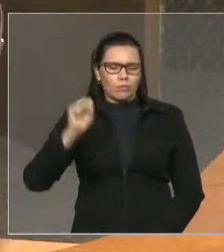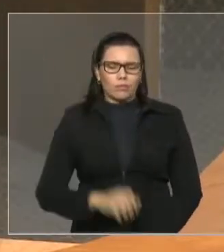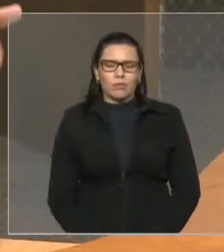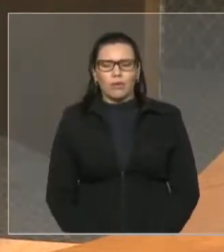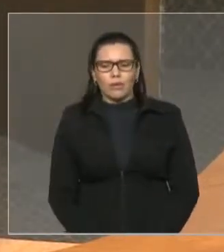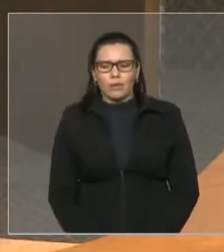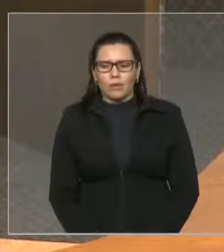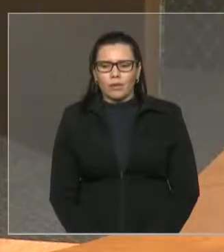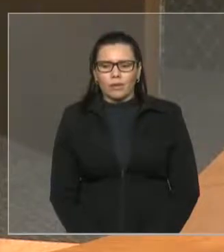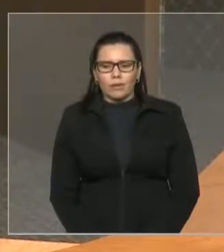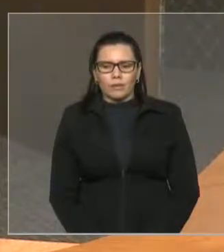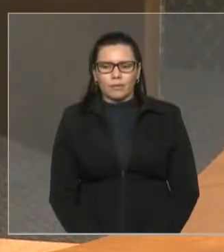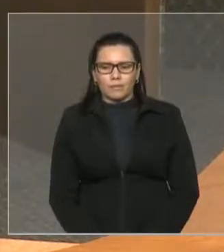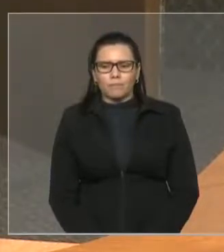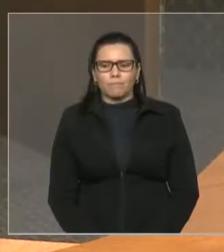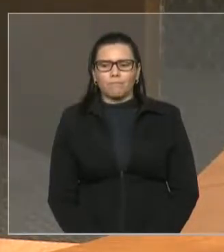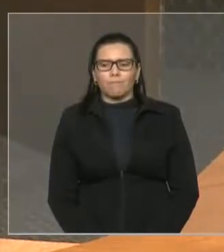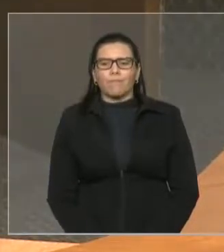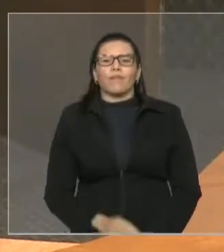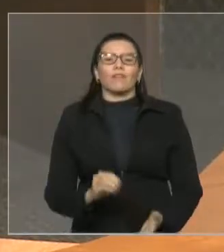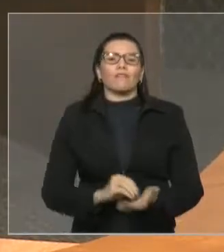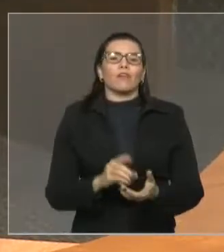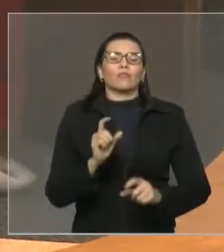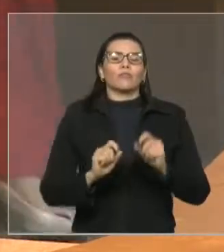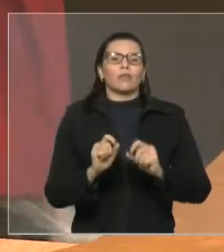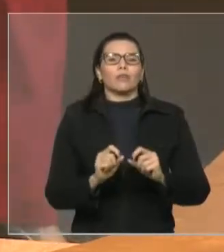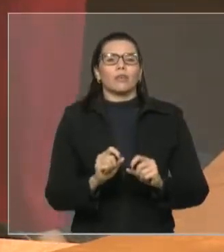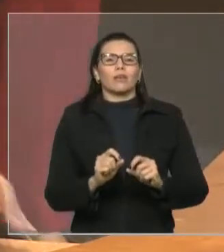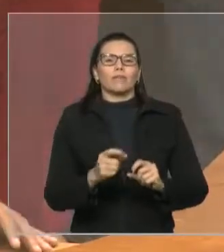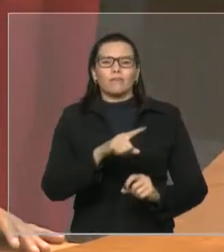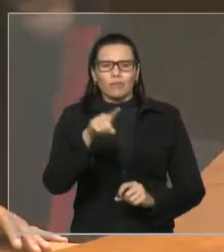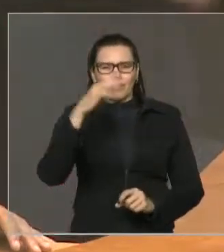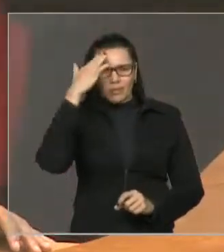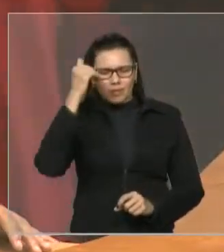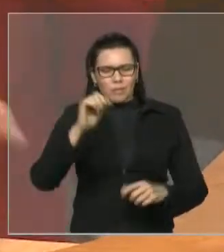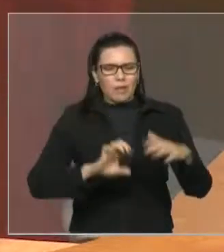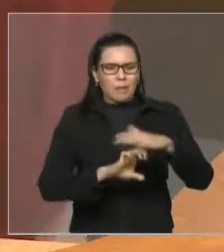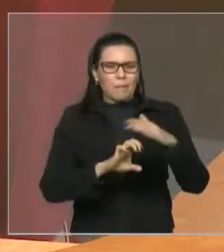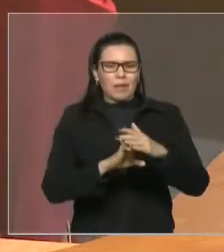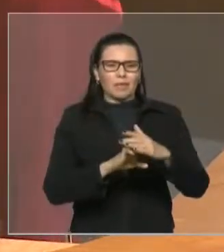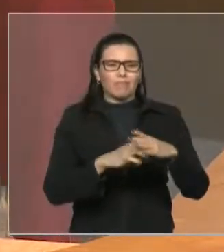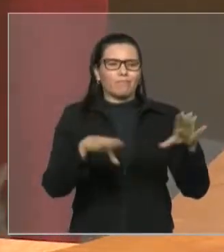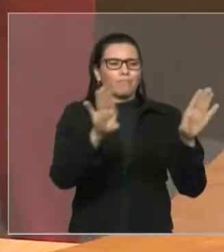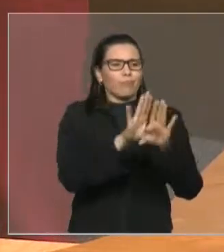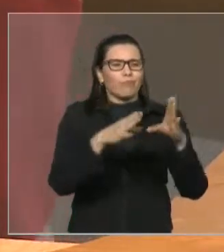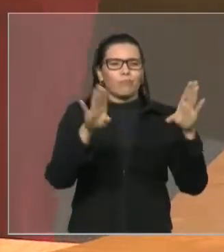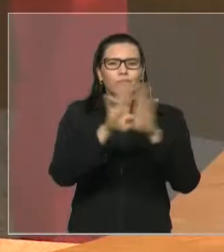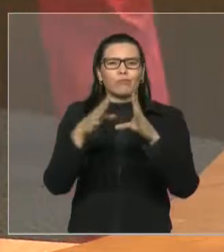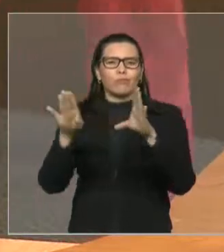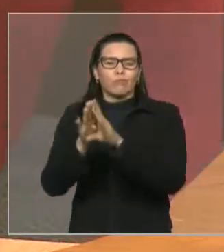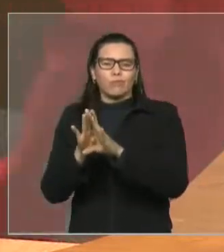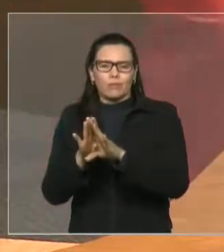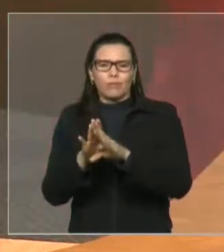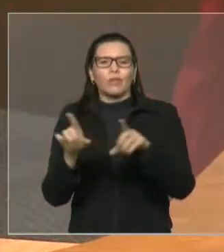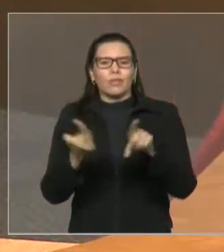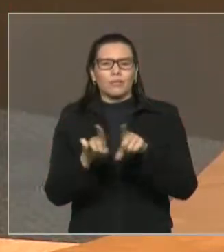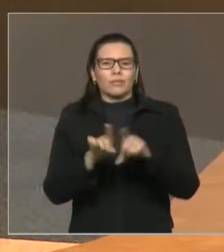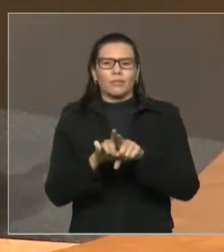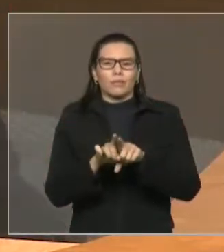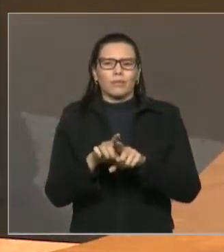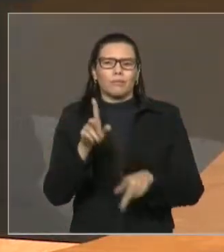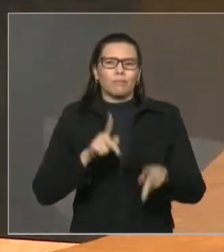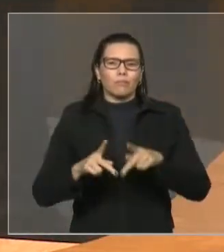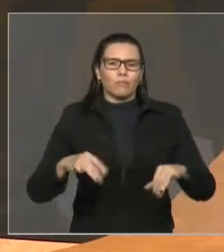a manutenção dos empregos que já existem, porque muitas empresas estão quebrando, estão falindo. Prova disso é